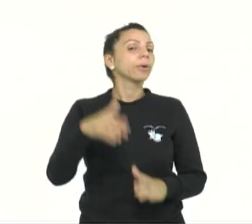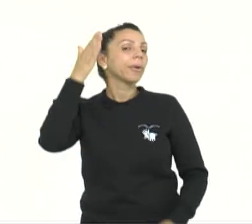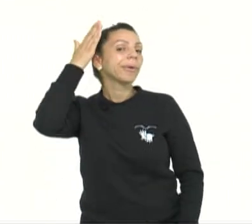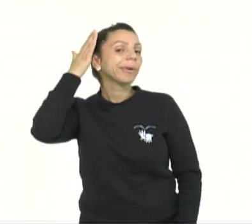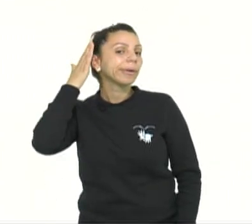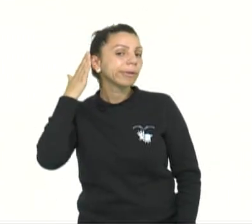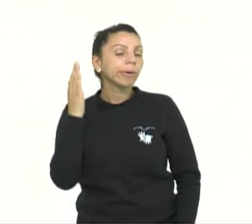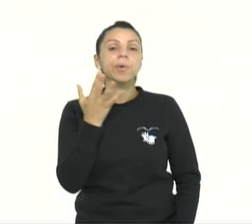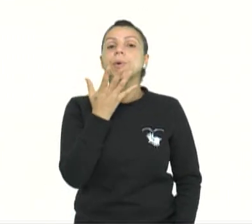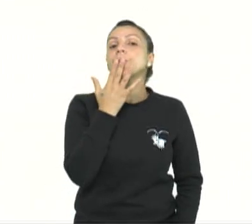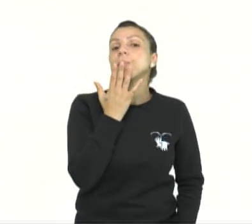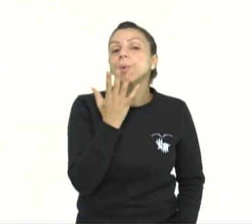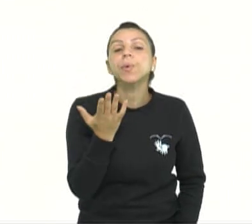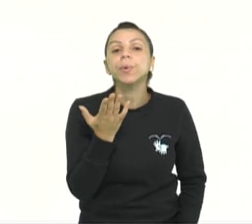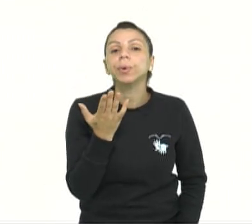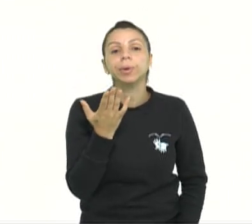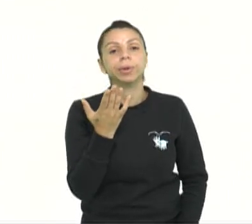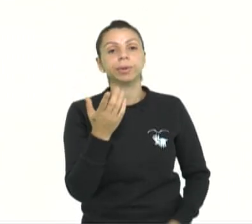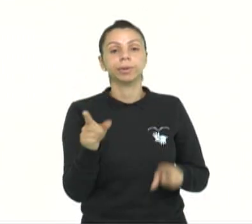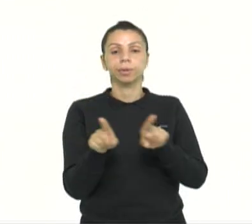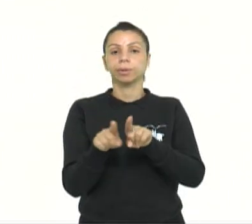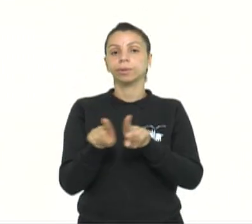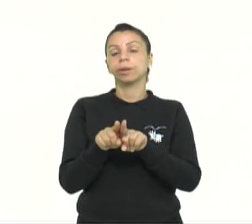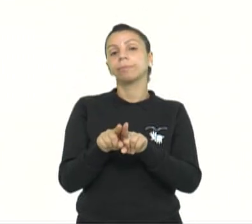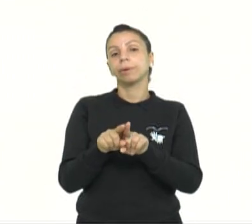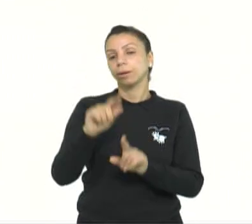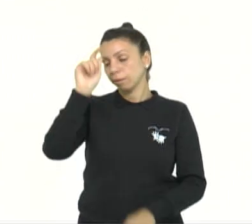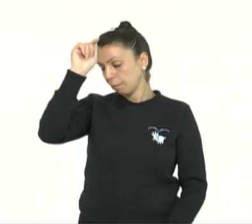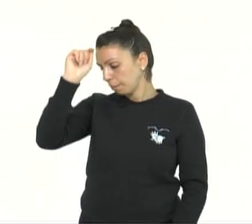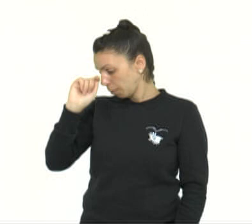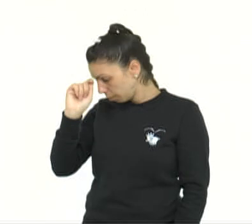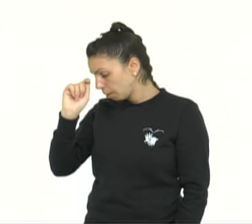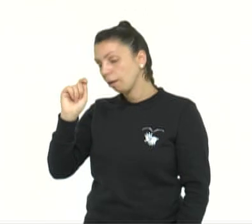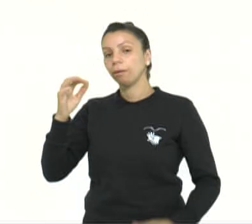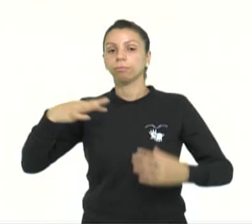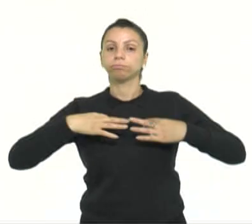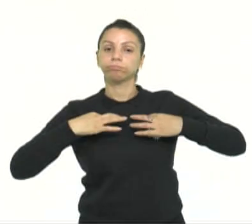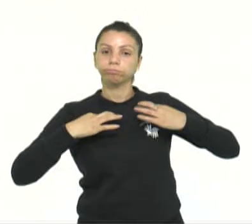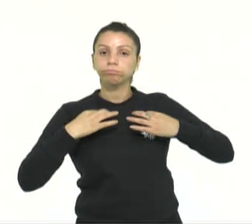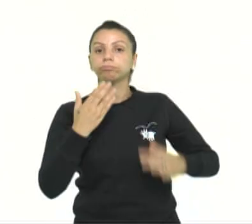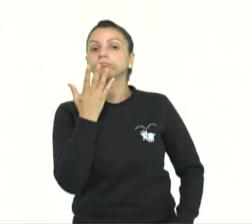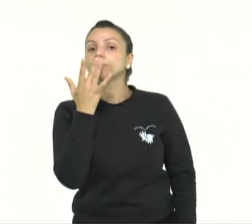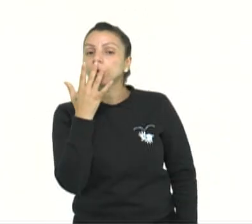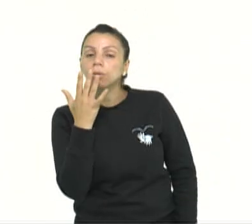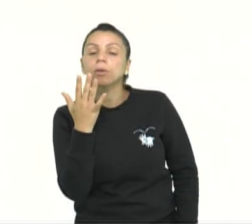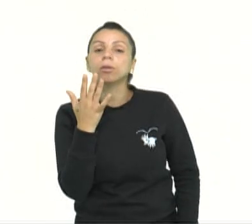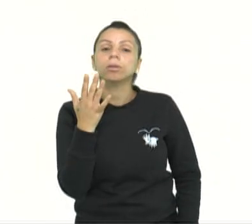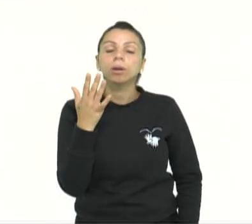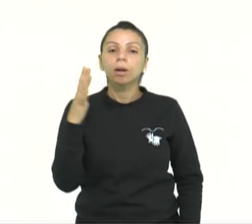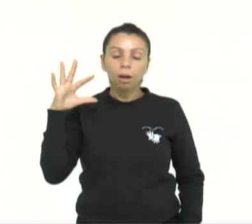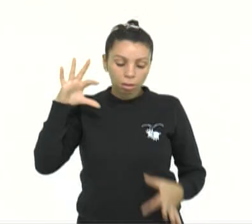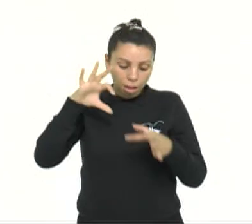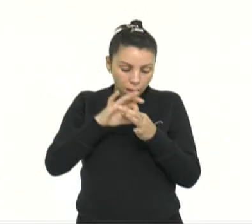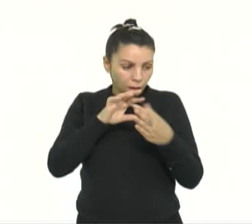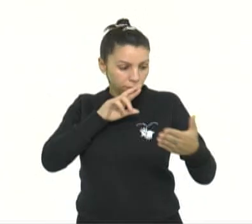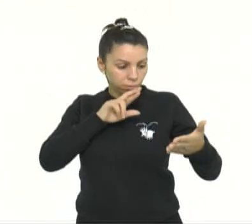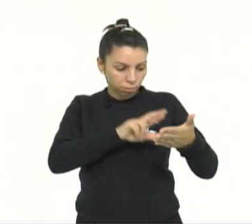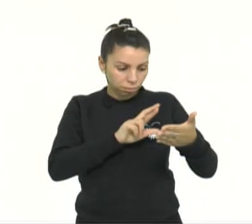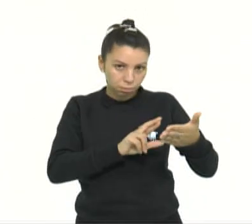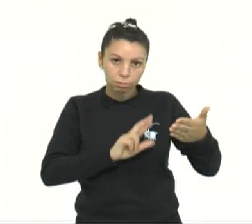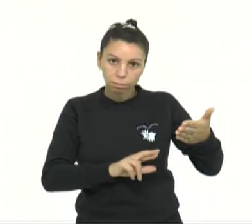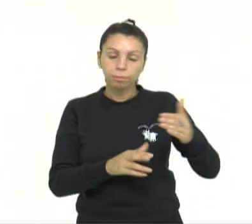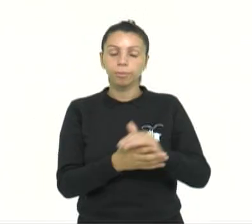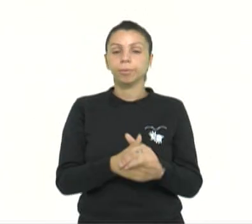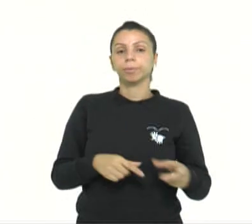cabelo, se o personagem usa boné, a cor da camiseta, né? E você consegue responder a questão.